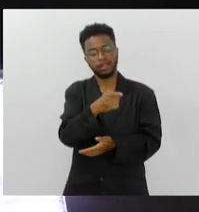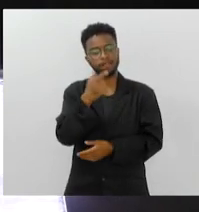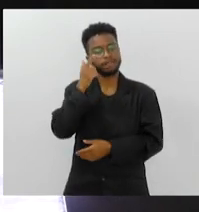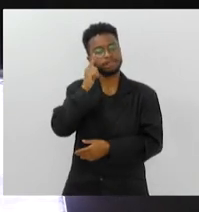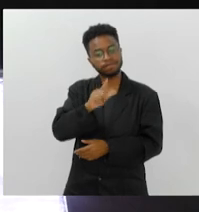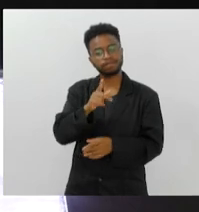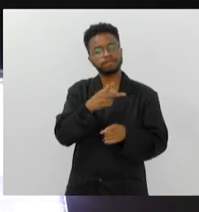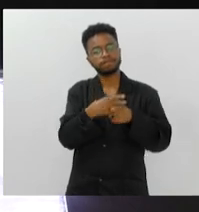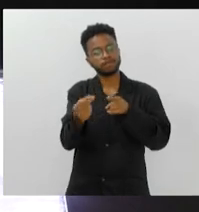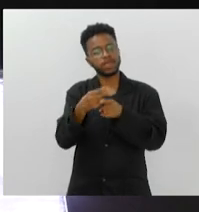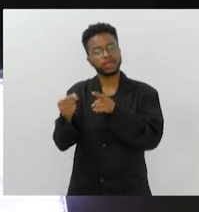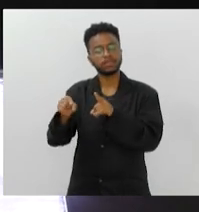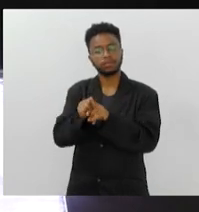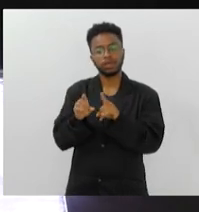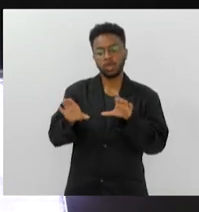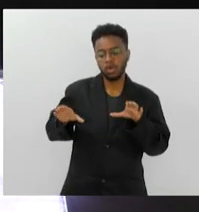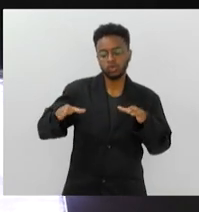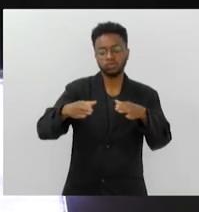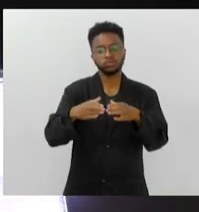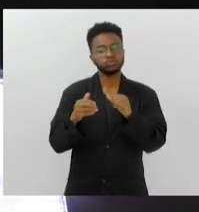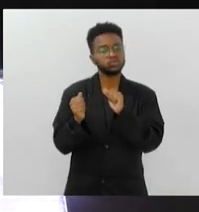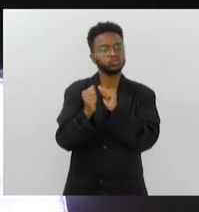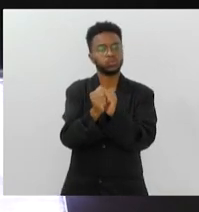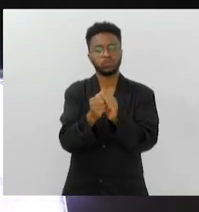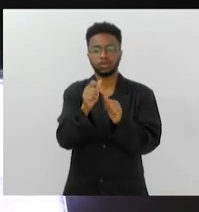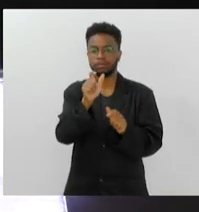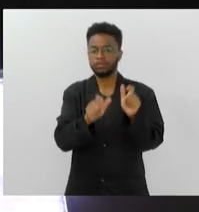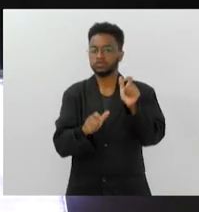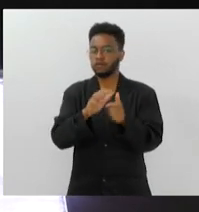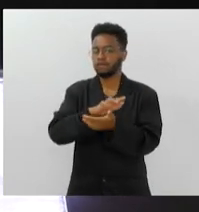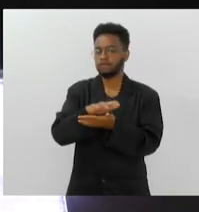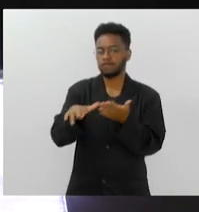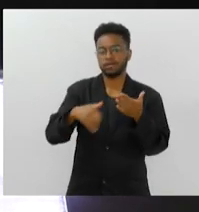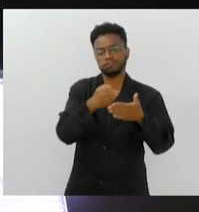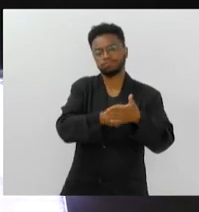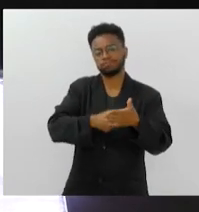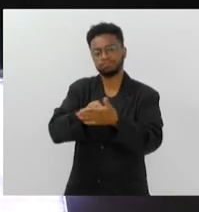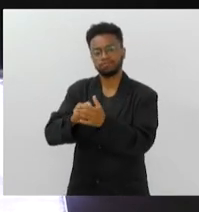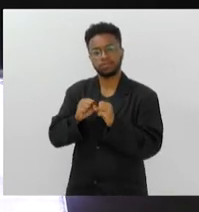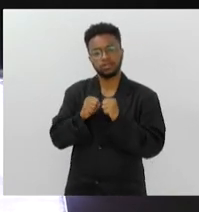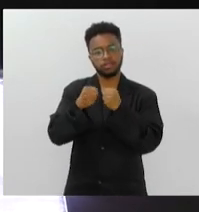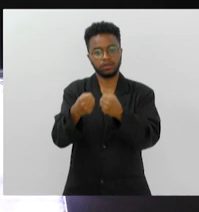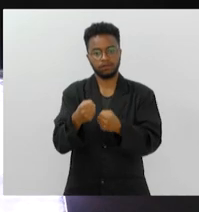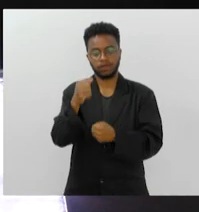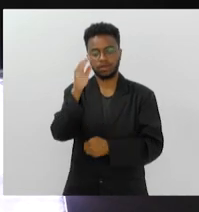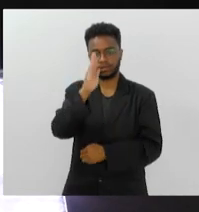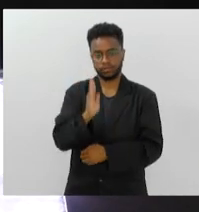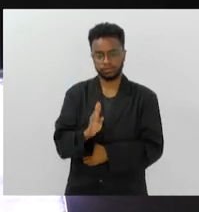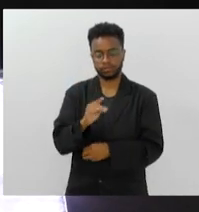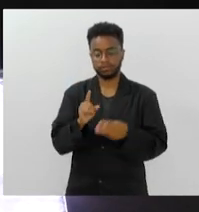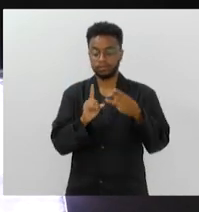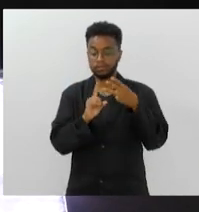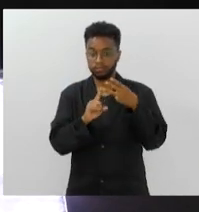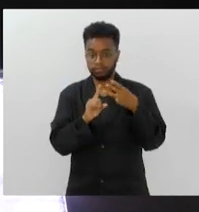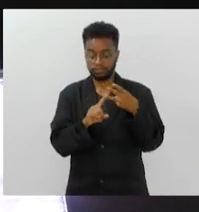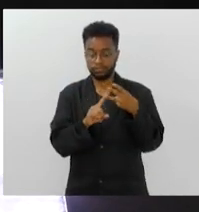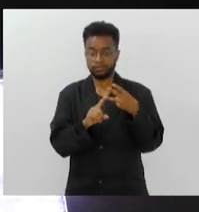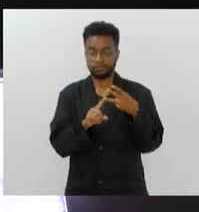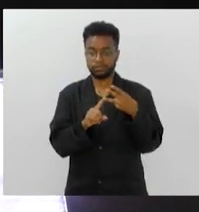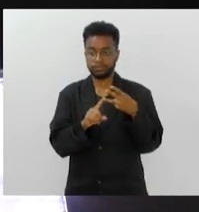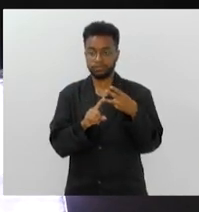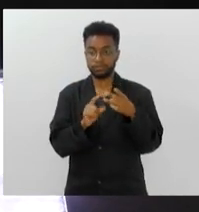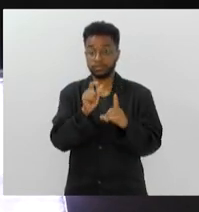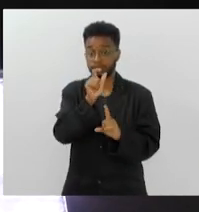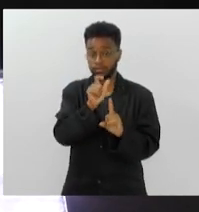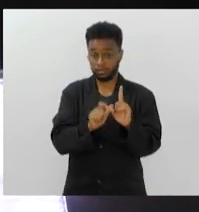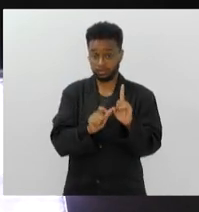e junta pessoas de todas as formas de lutas brasileiras. O terceiro ponto é que o senhor